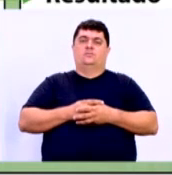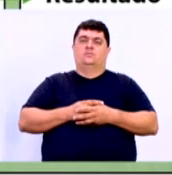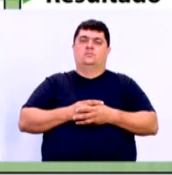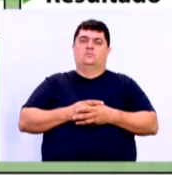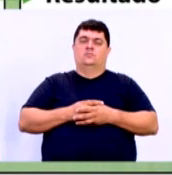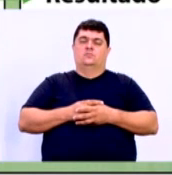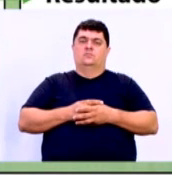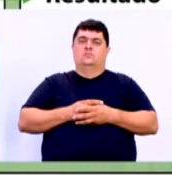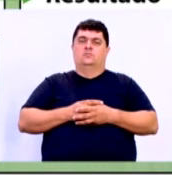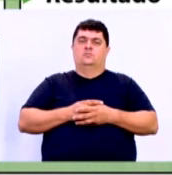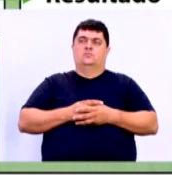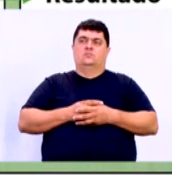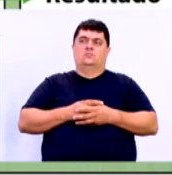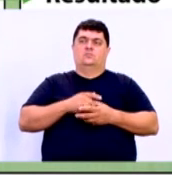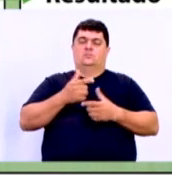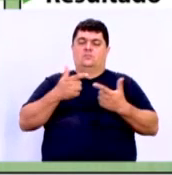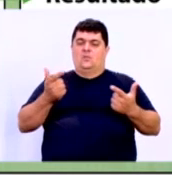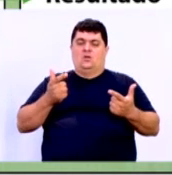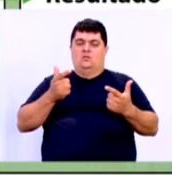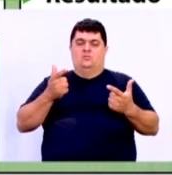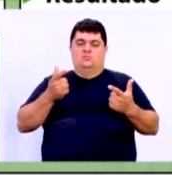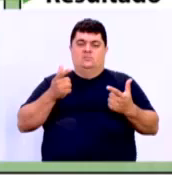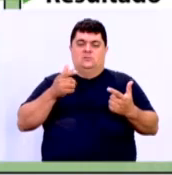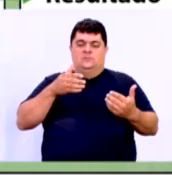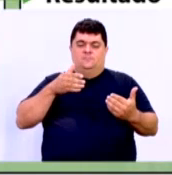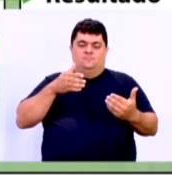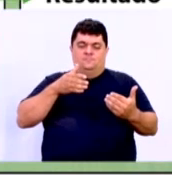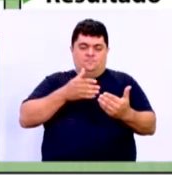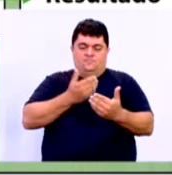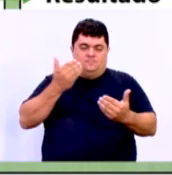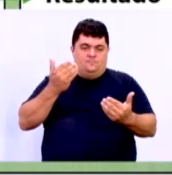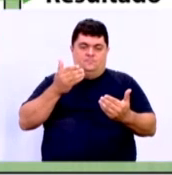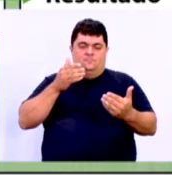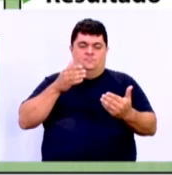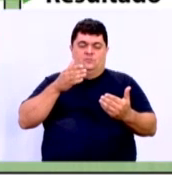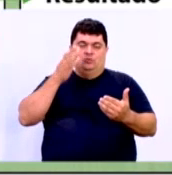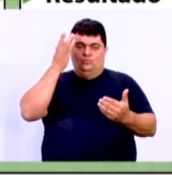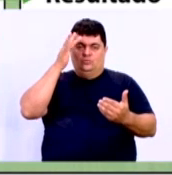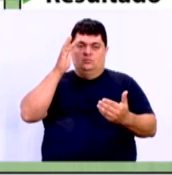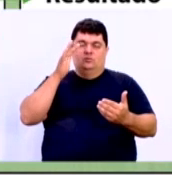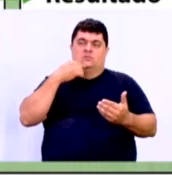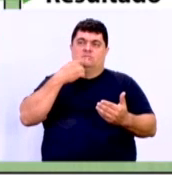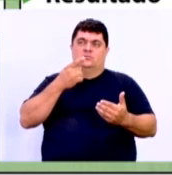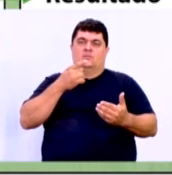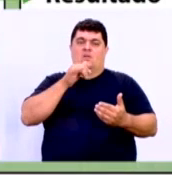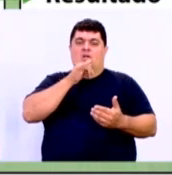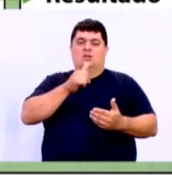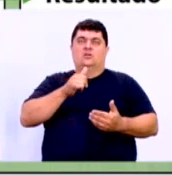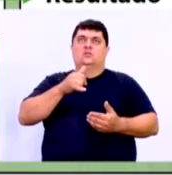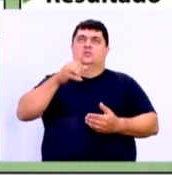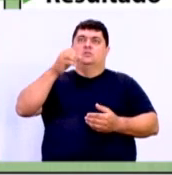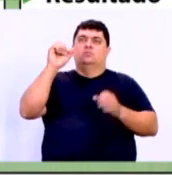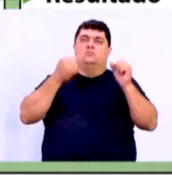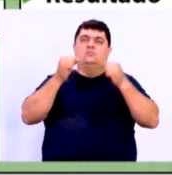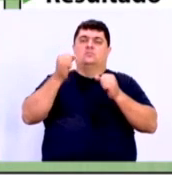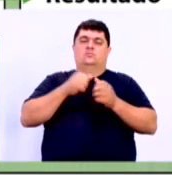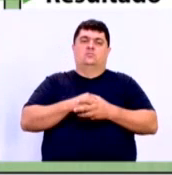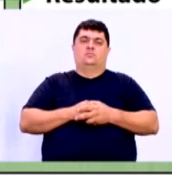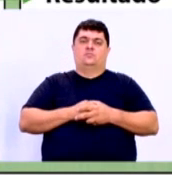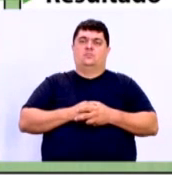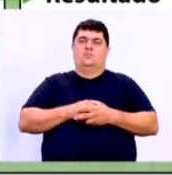custos indiretos não estão associados diretamente a cada produto. Exemplo, energia da fábrica.